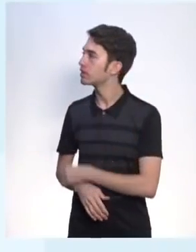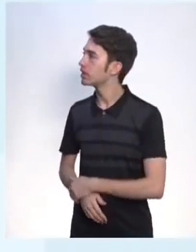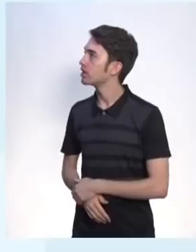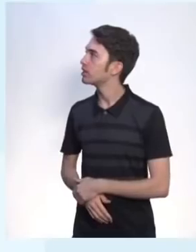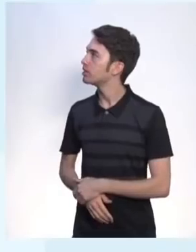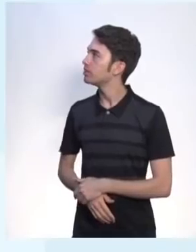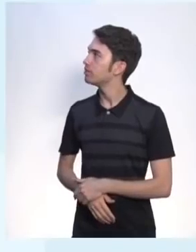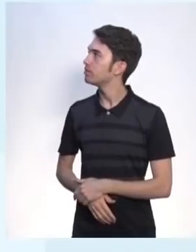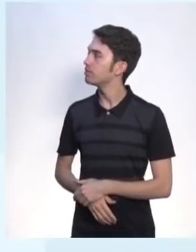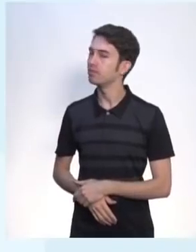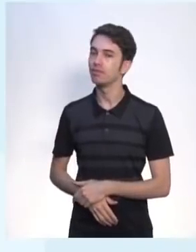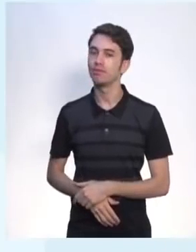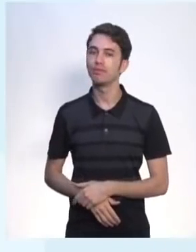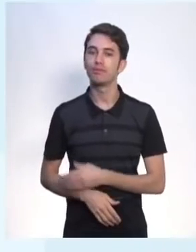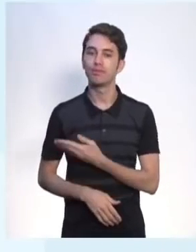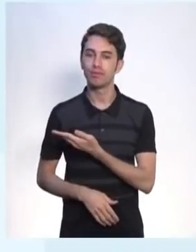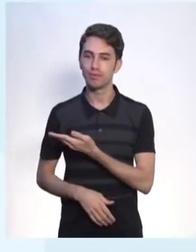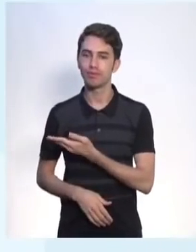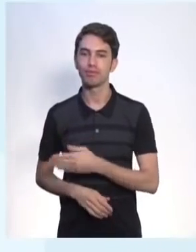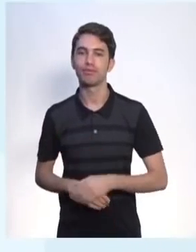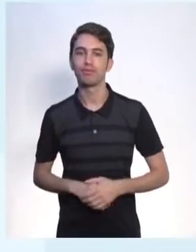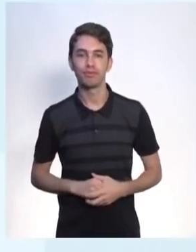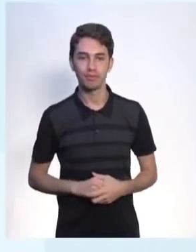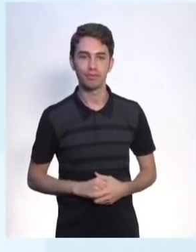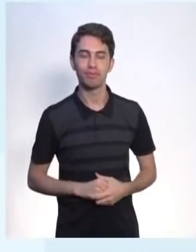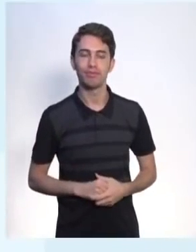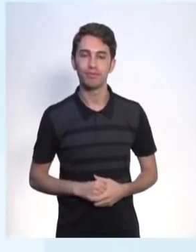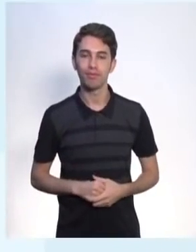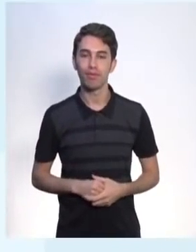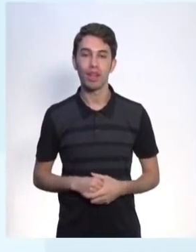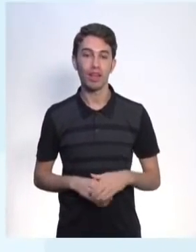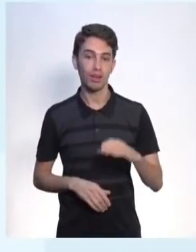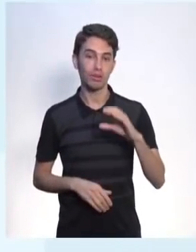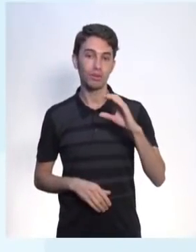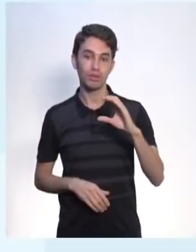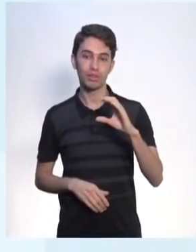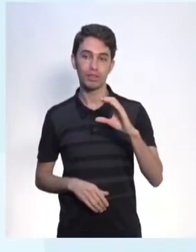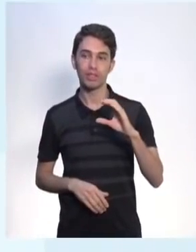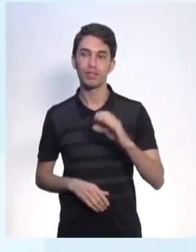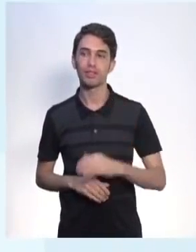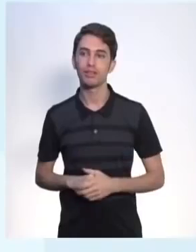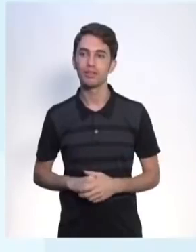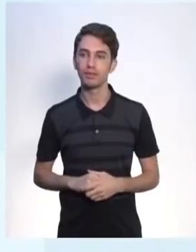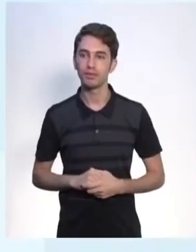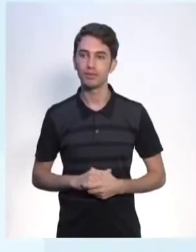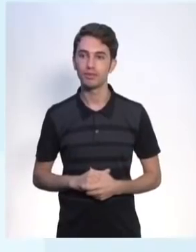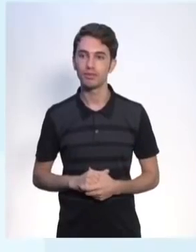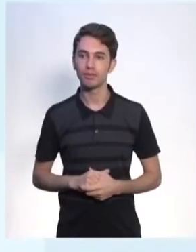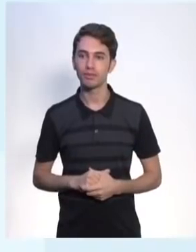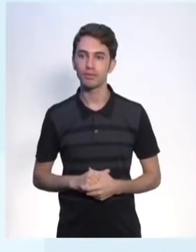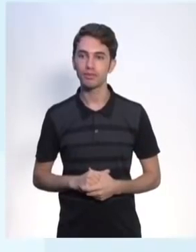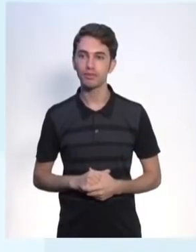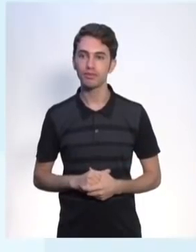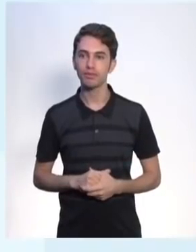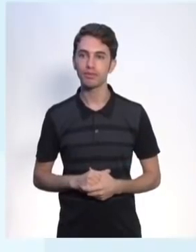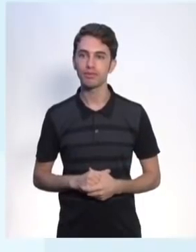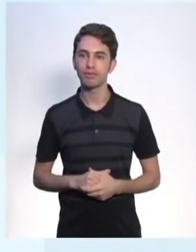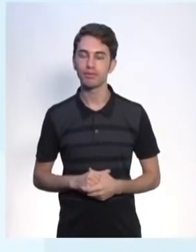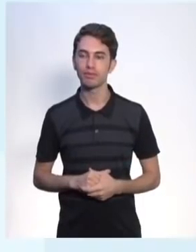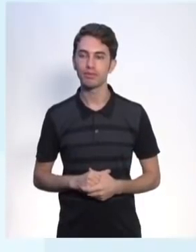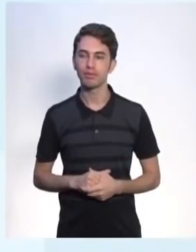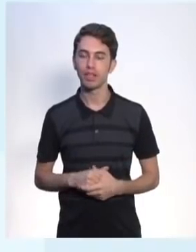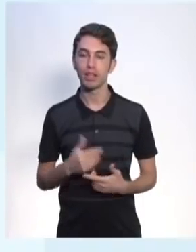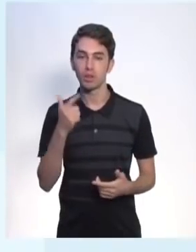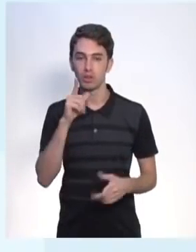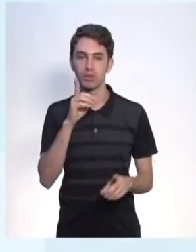aqui é 3 e o y é 1. Então, esse aqui é o ponto C, né? Eu consigo projetar esses dois aqui. Eu consigo